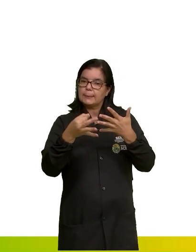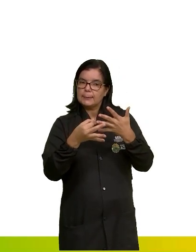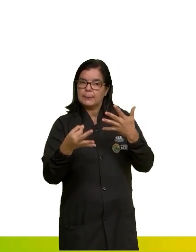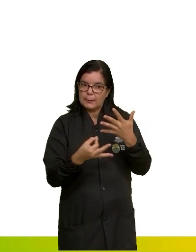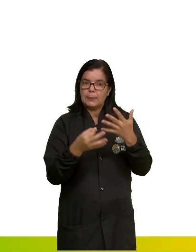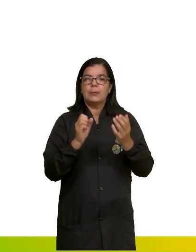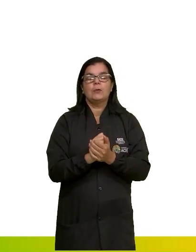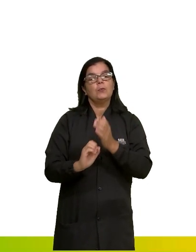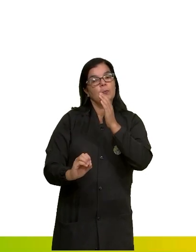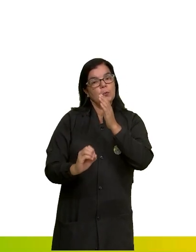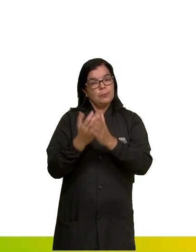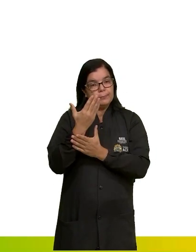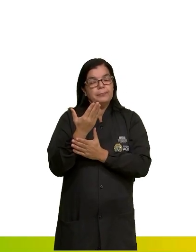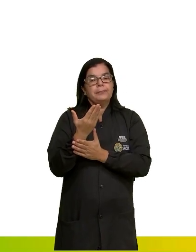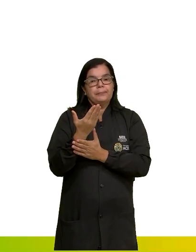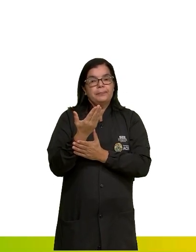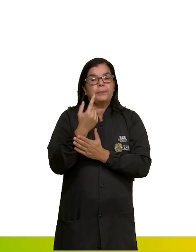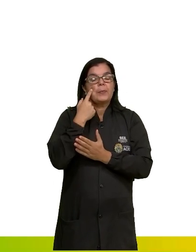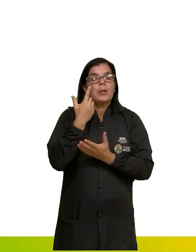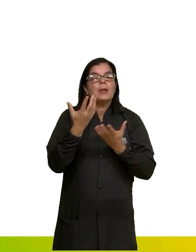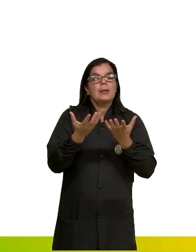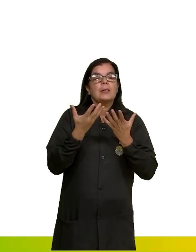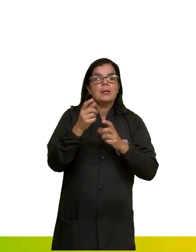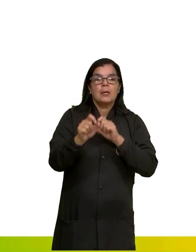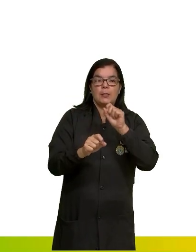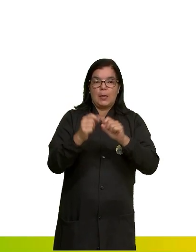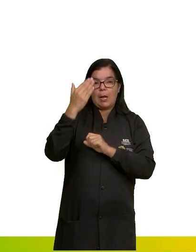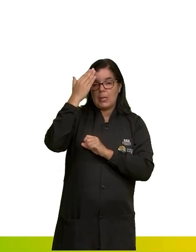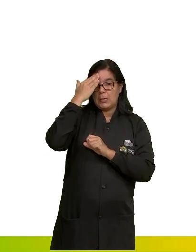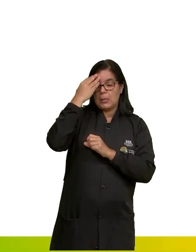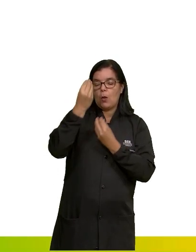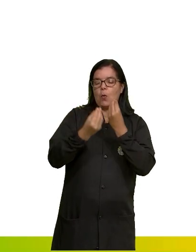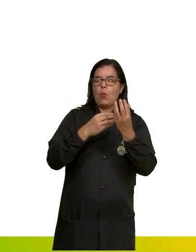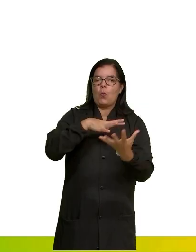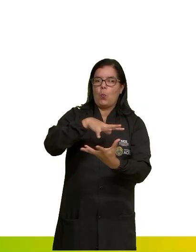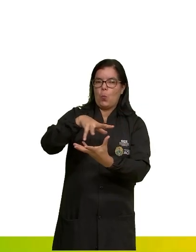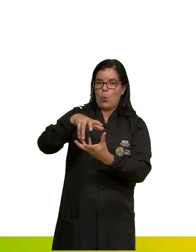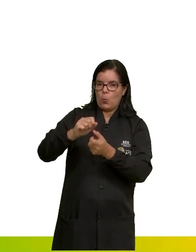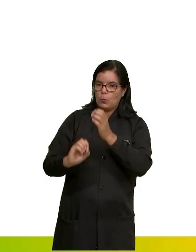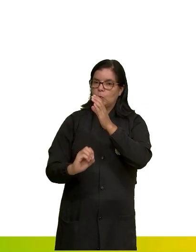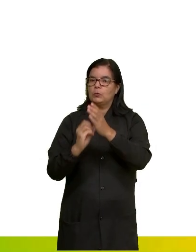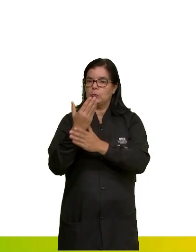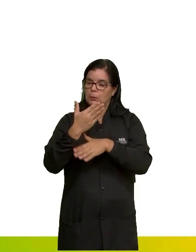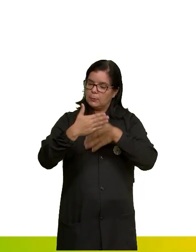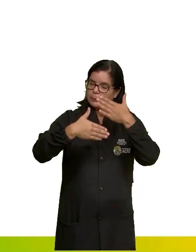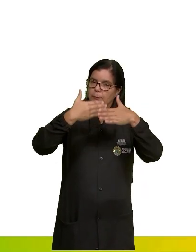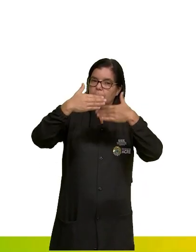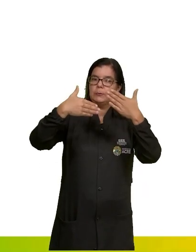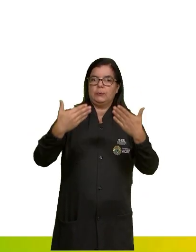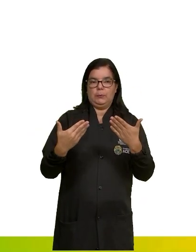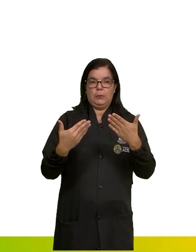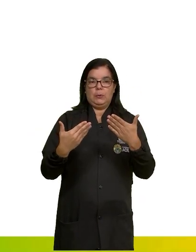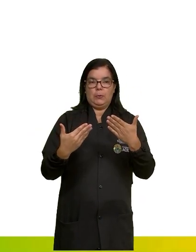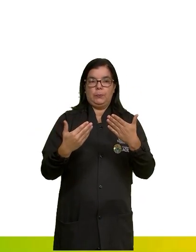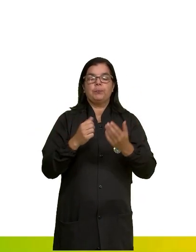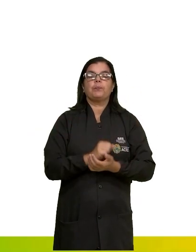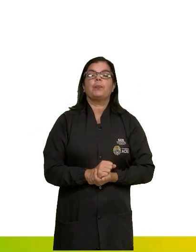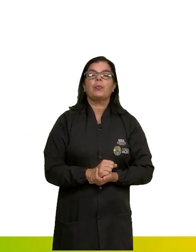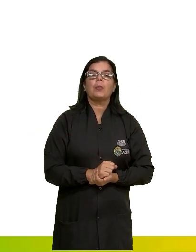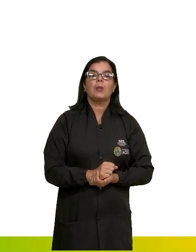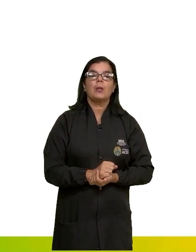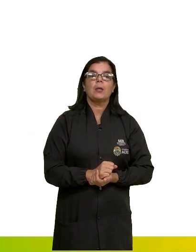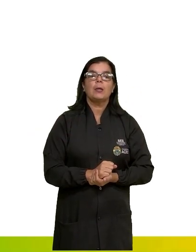funções? Fundamentalmente, a cosmologia busca entender como o universo surgiu e se desenvolveu, e se desenvolve.